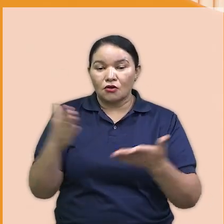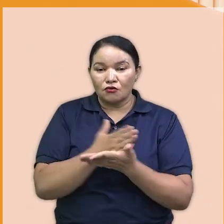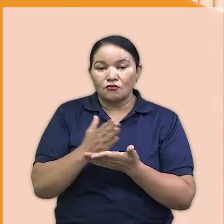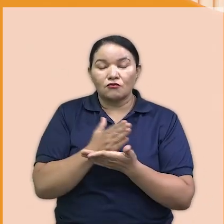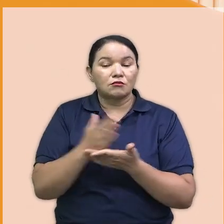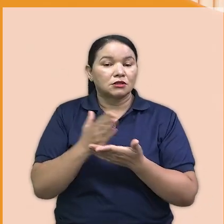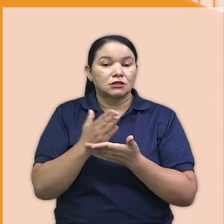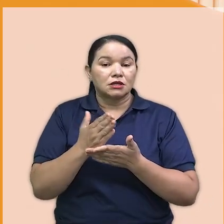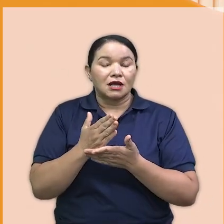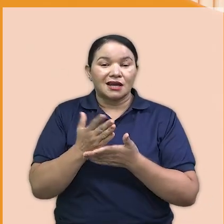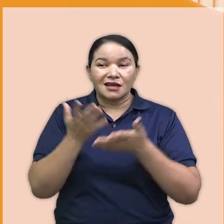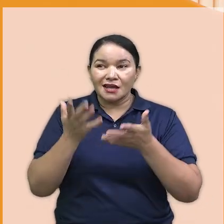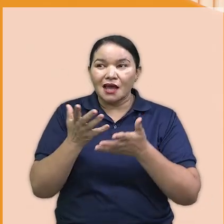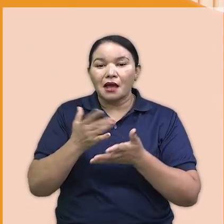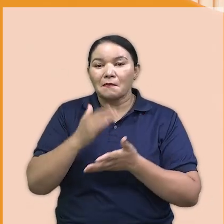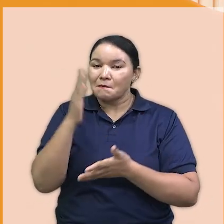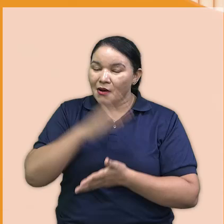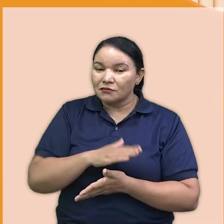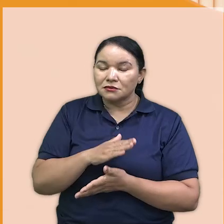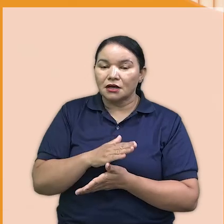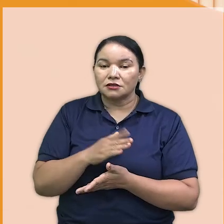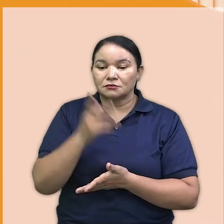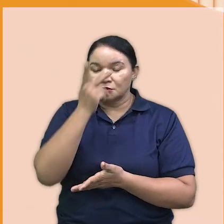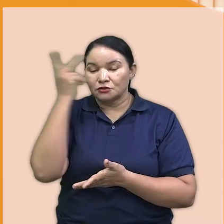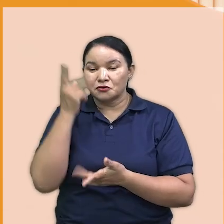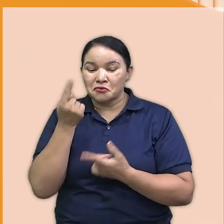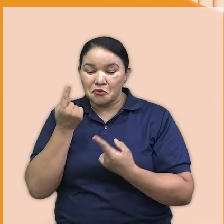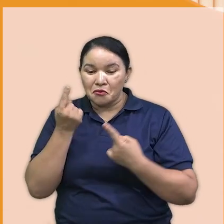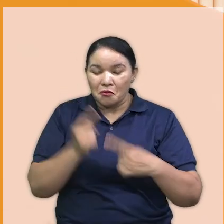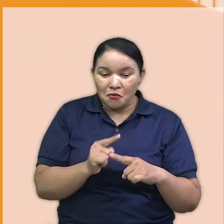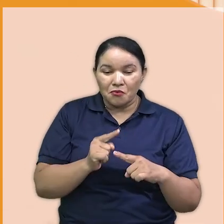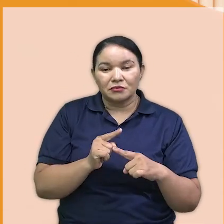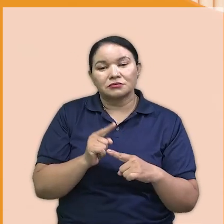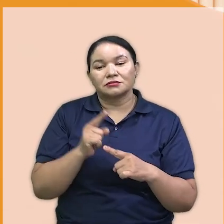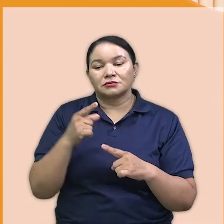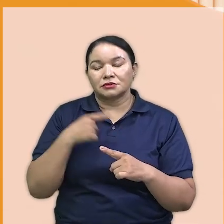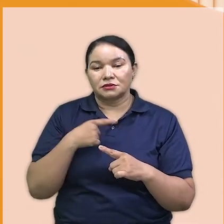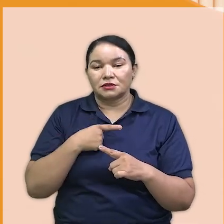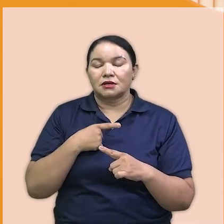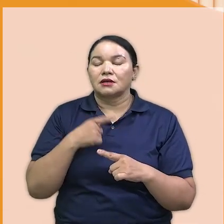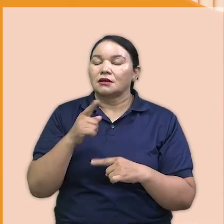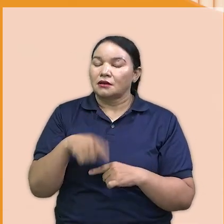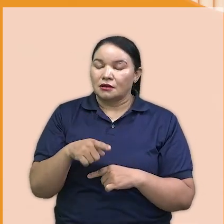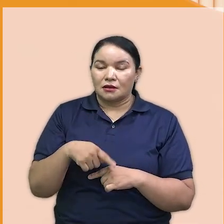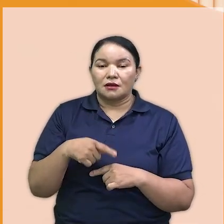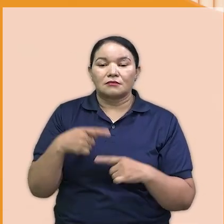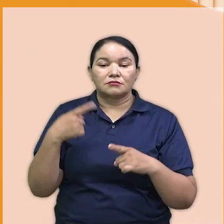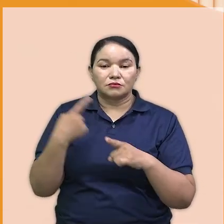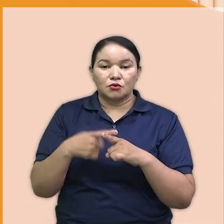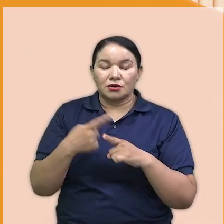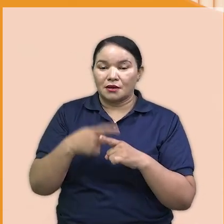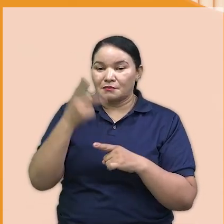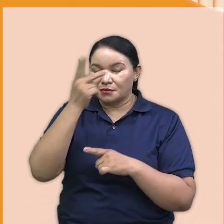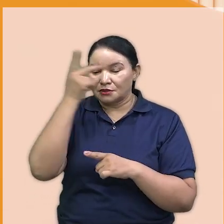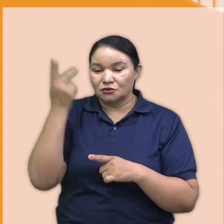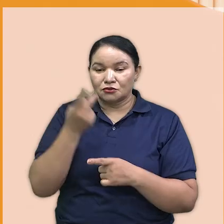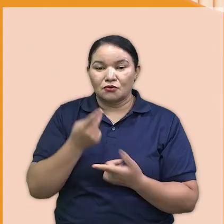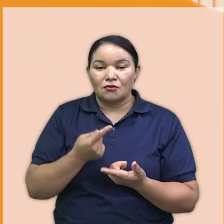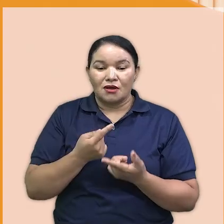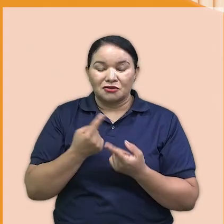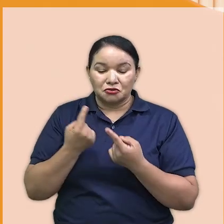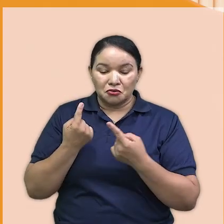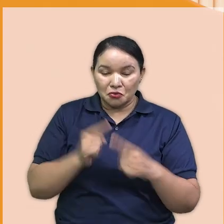são feitas por maldade mesmo, porque o cara é racista, né? Porque o racista mesmo, raiz ali, ele